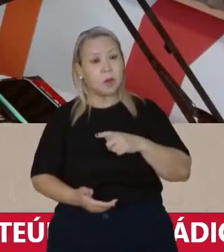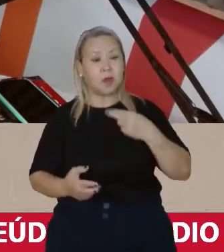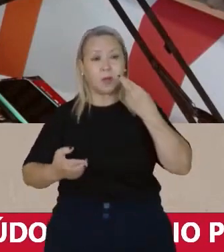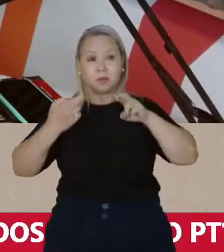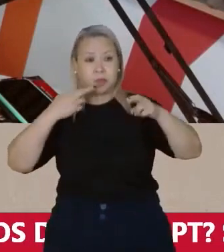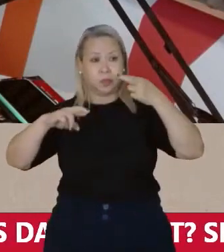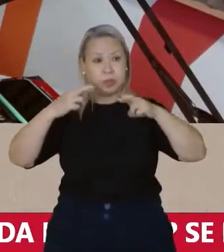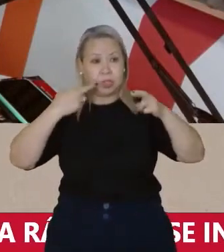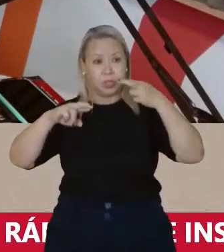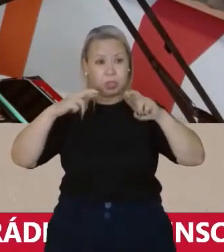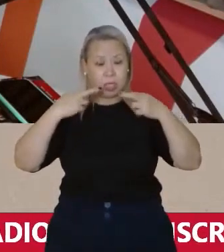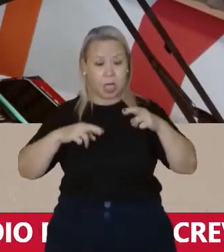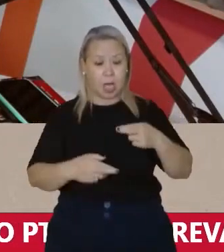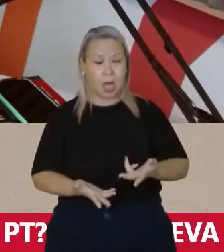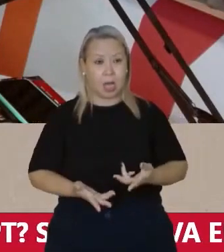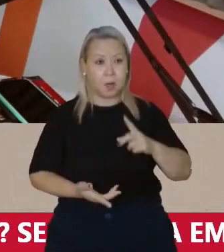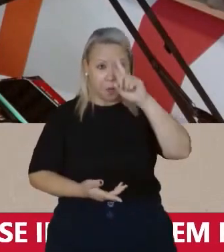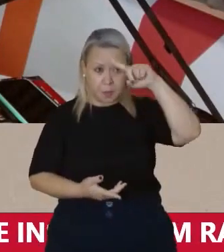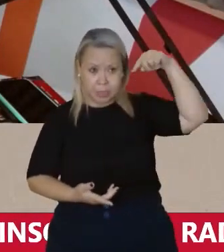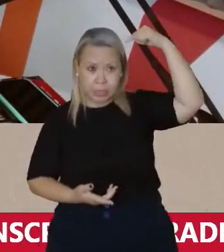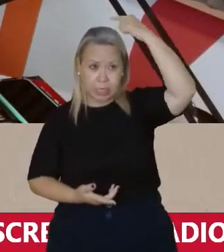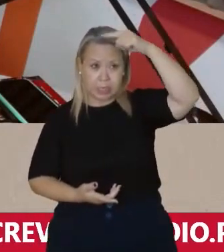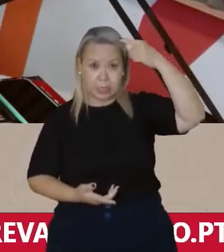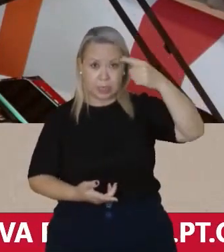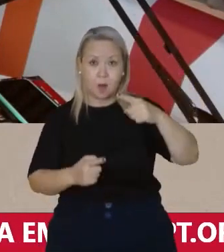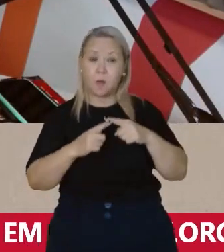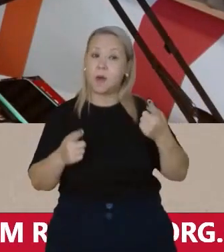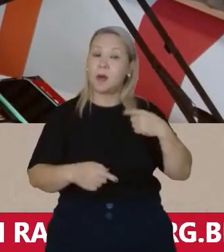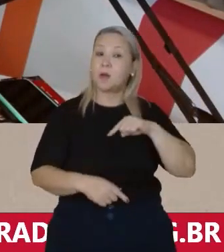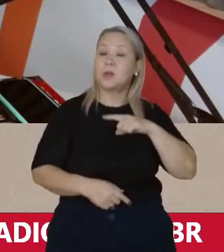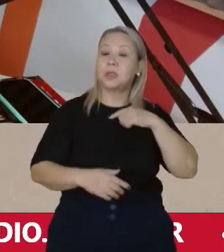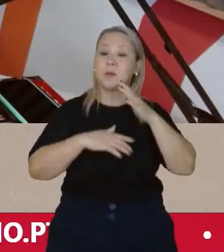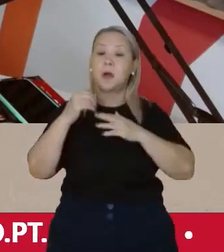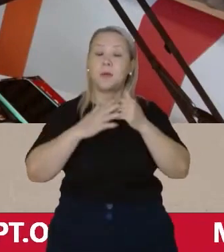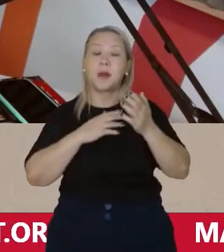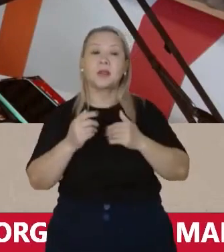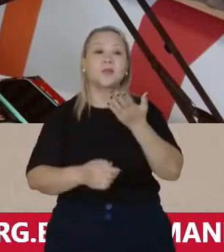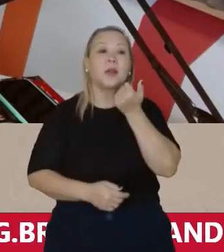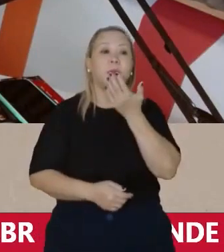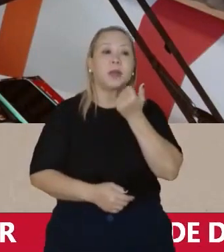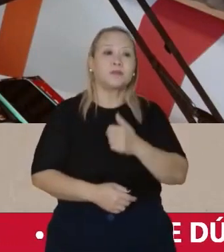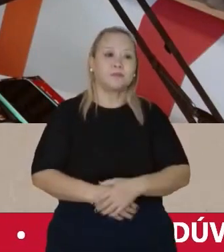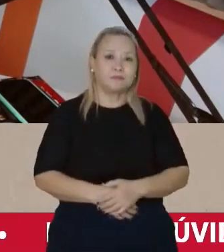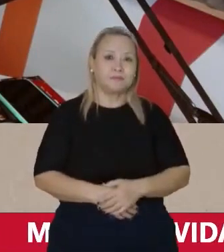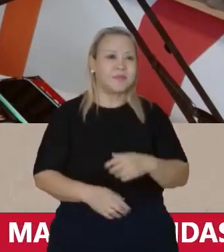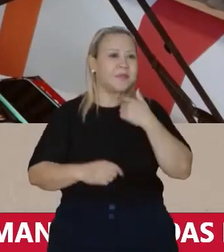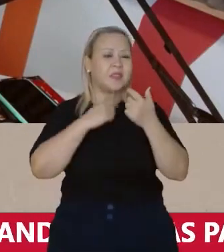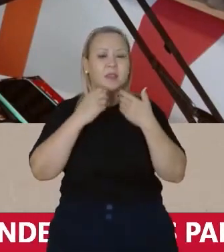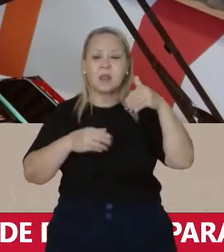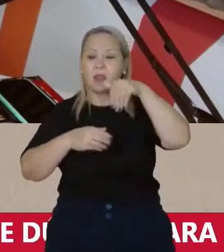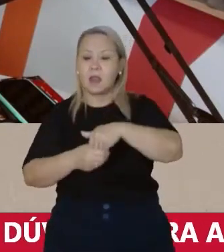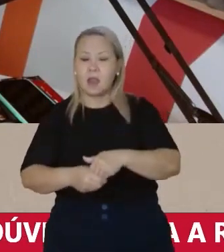criticada pela sacralização, mas nós temos a prática do alimento. Ninguém entra